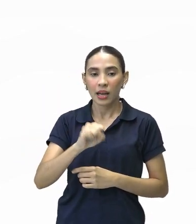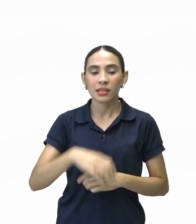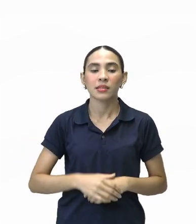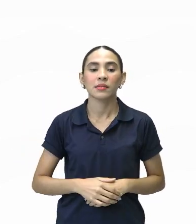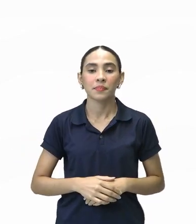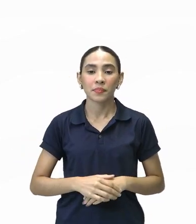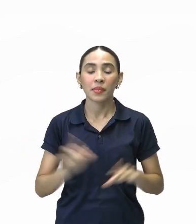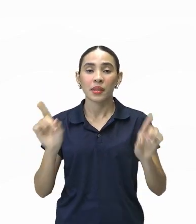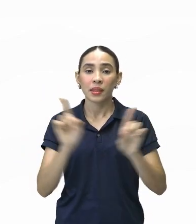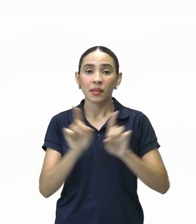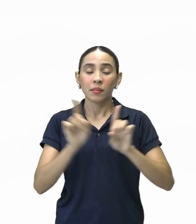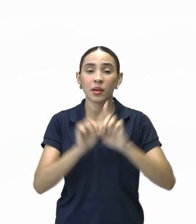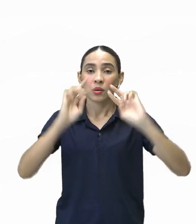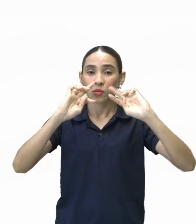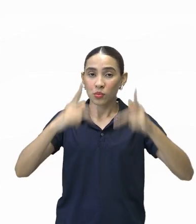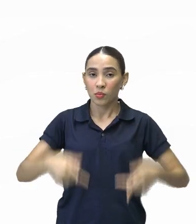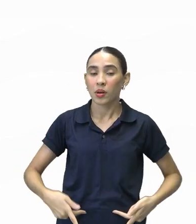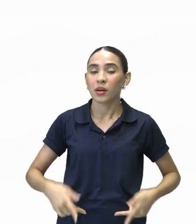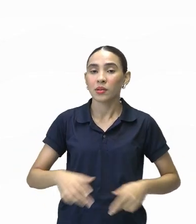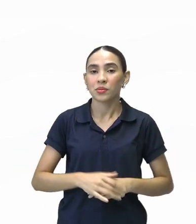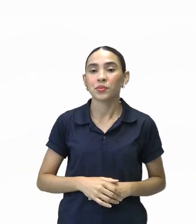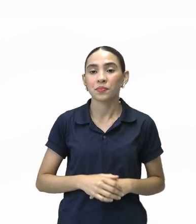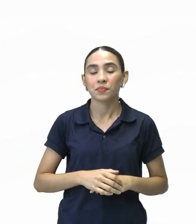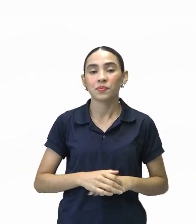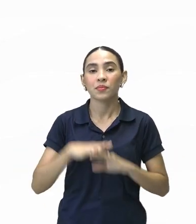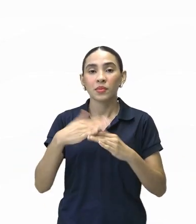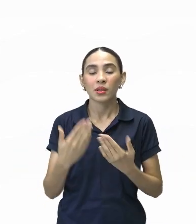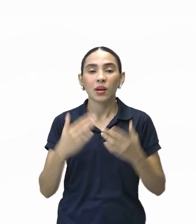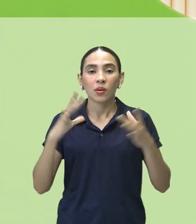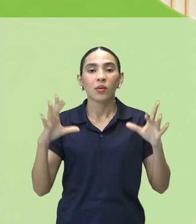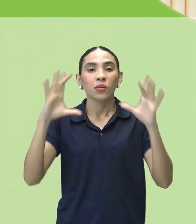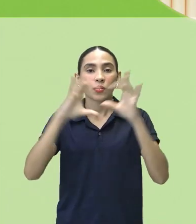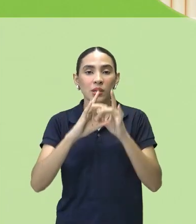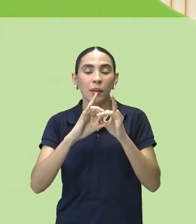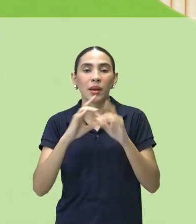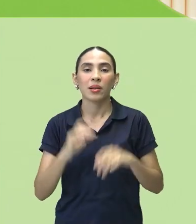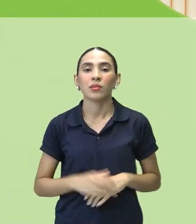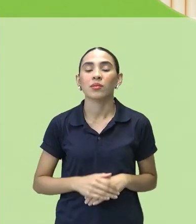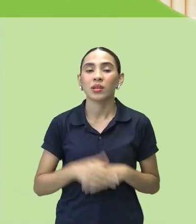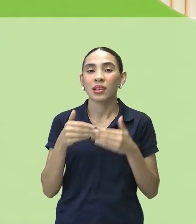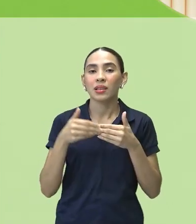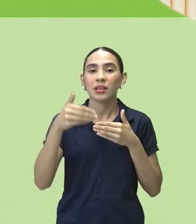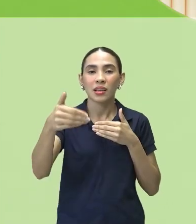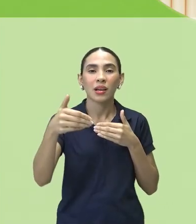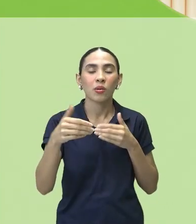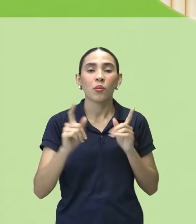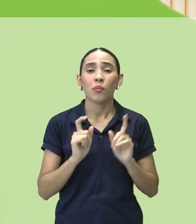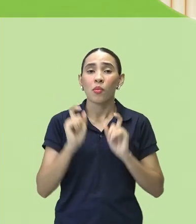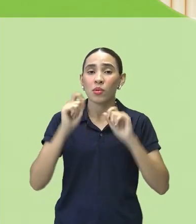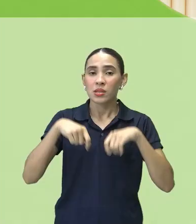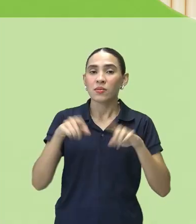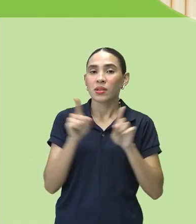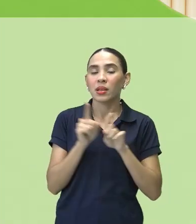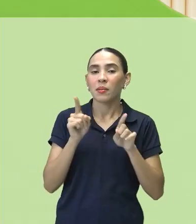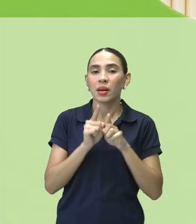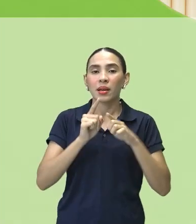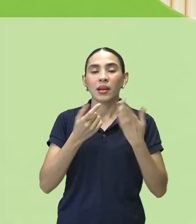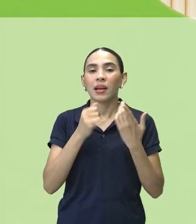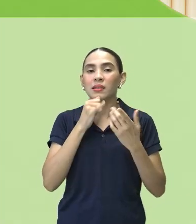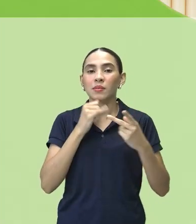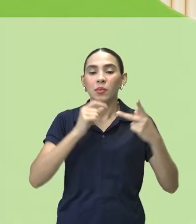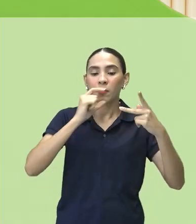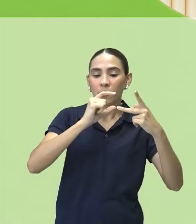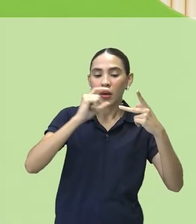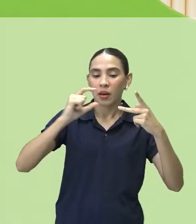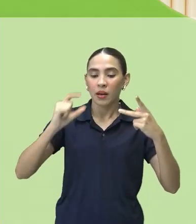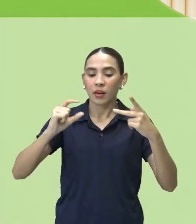neandertais e os humanos modernos, né? Esse cruzamento aí foi possível a migração dos genes de um